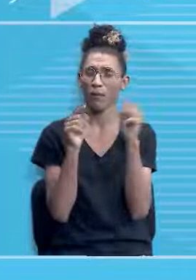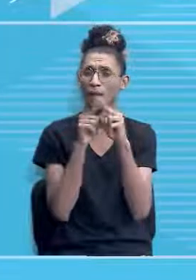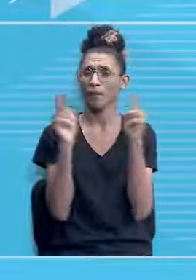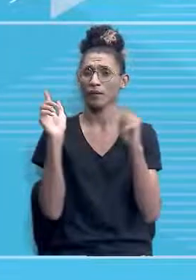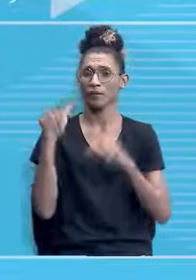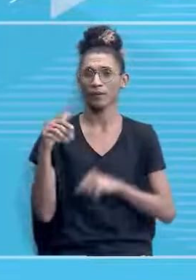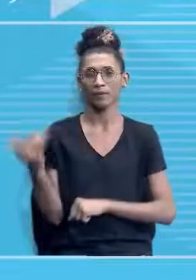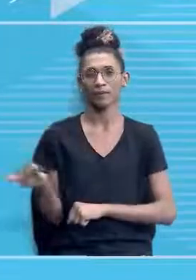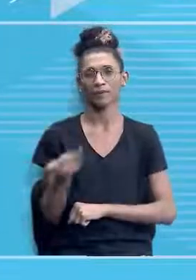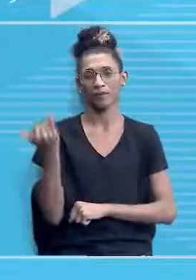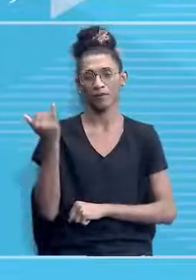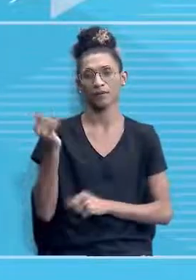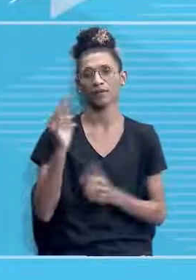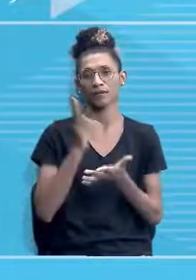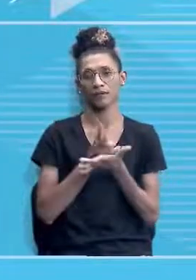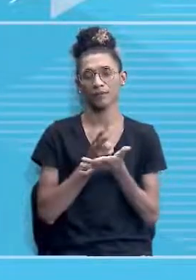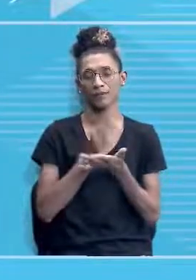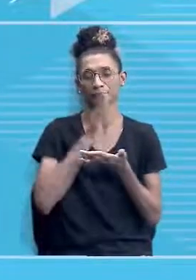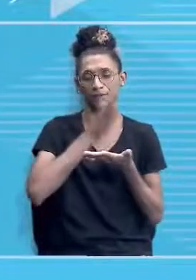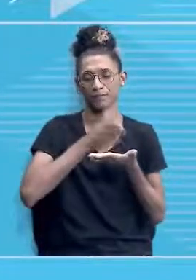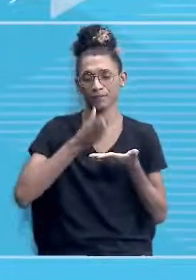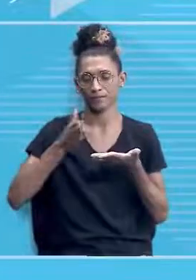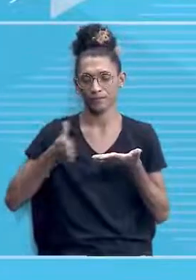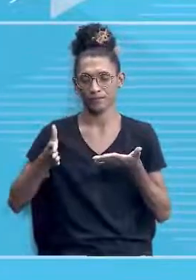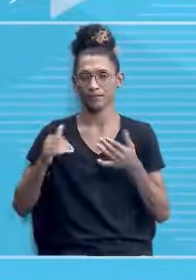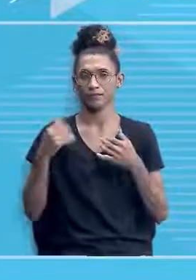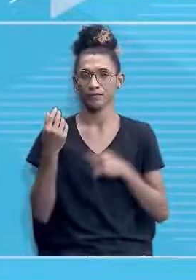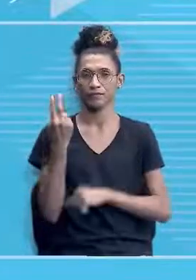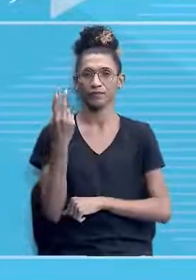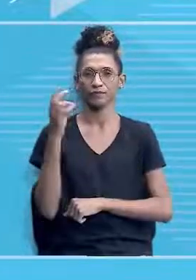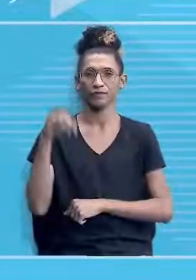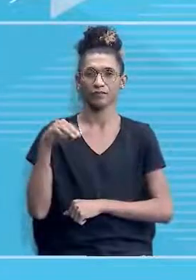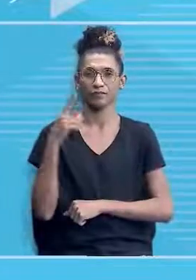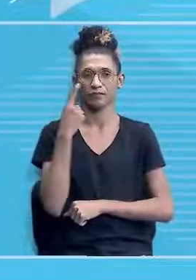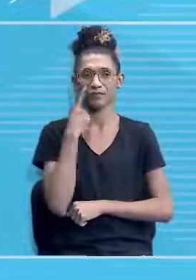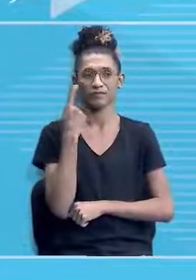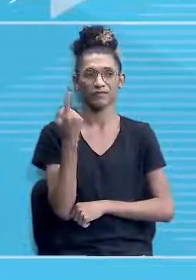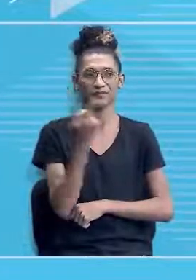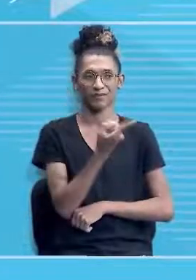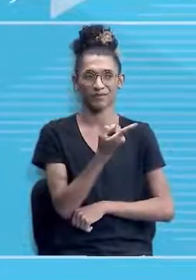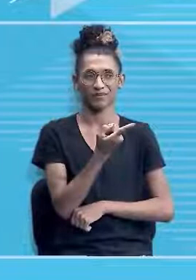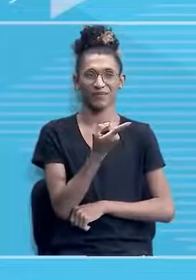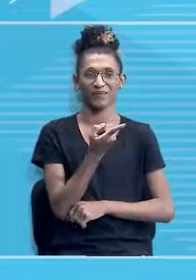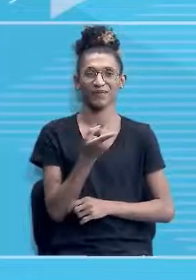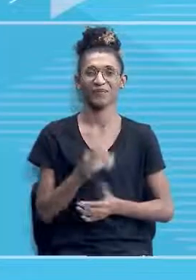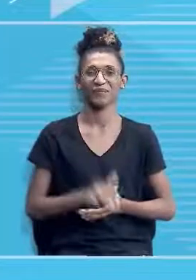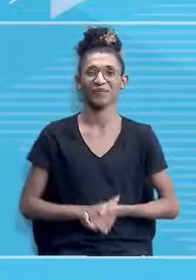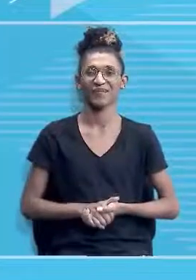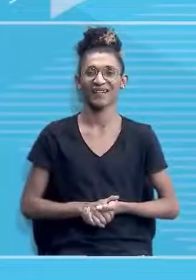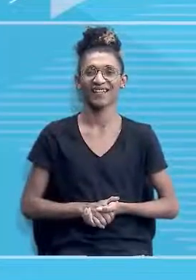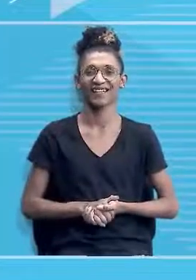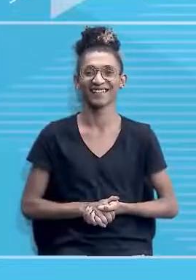essa essa sequência né então vamos colocar dois minutinhos aí por favor